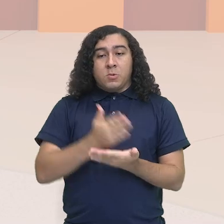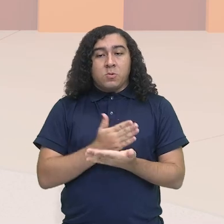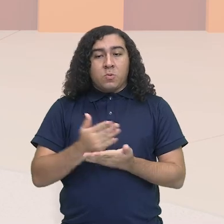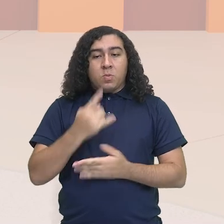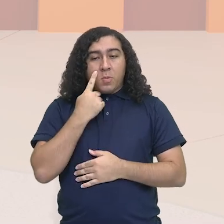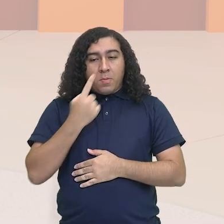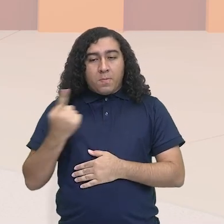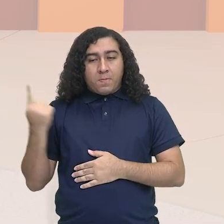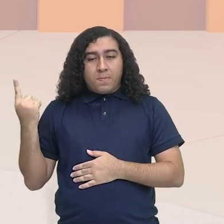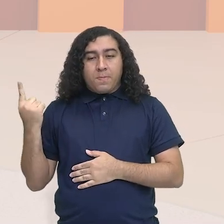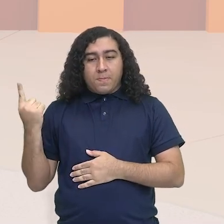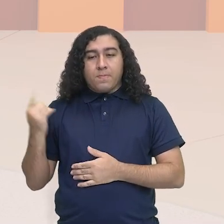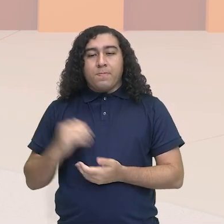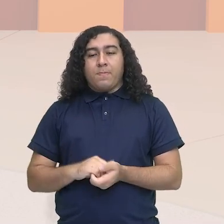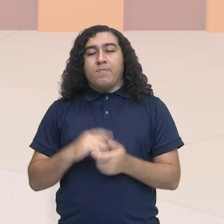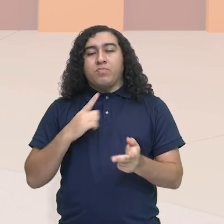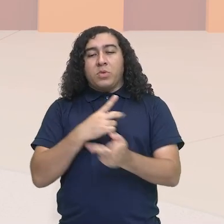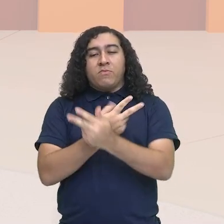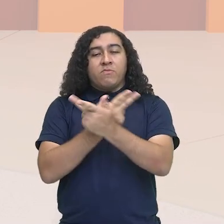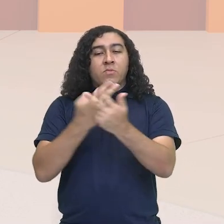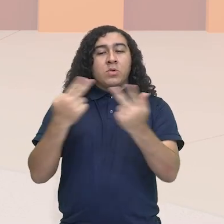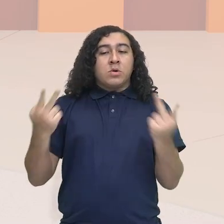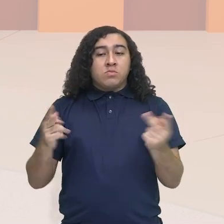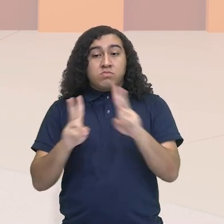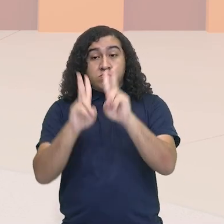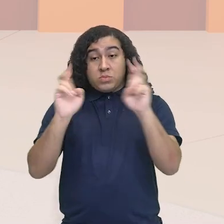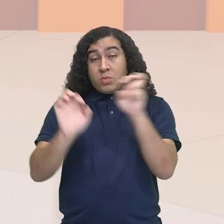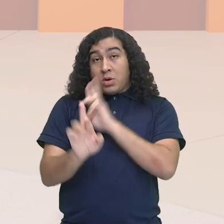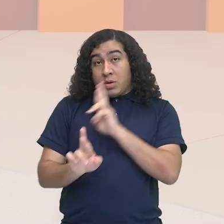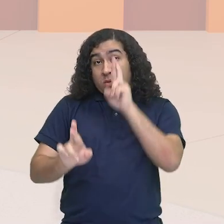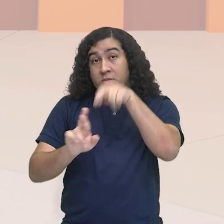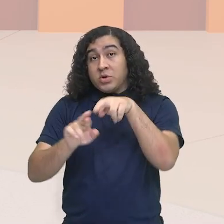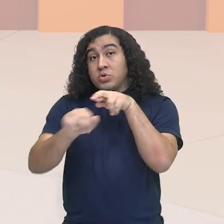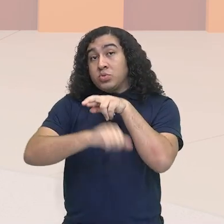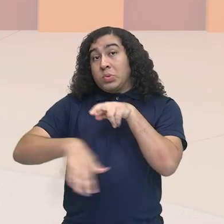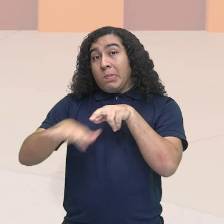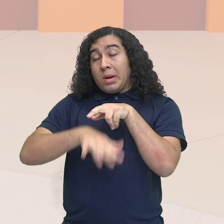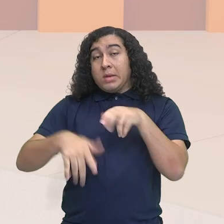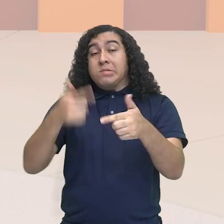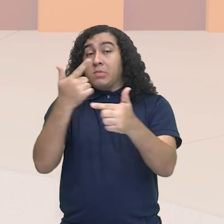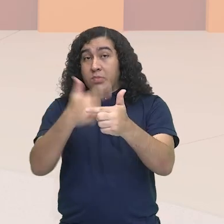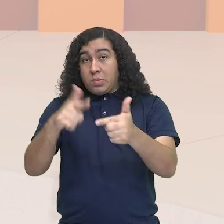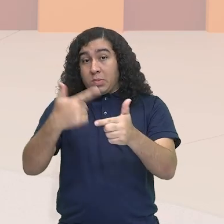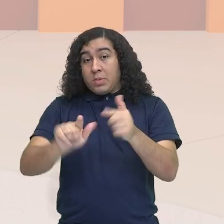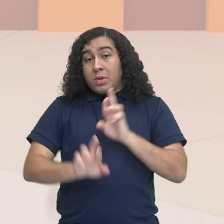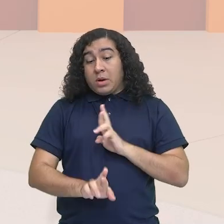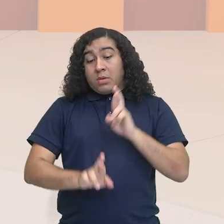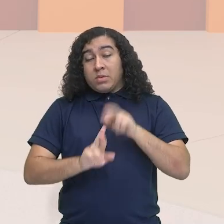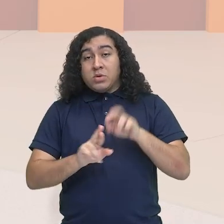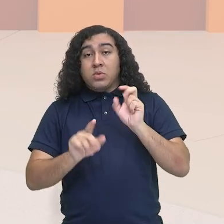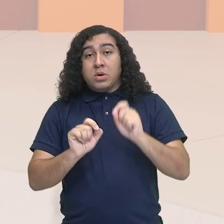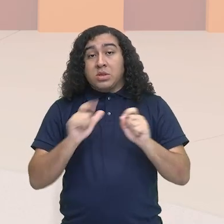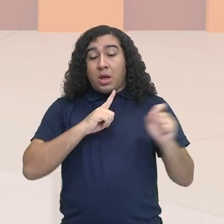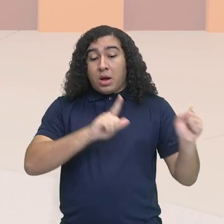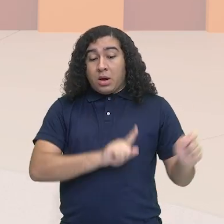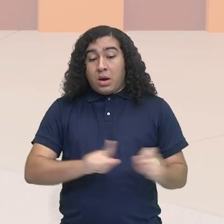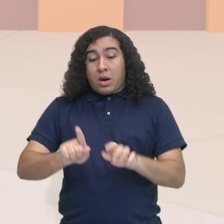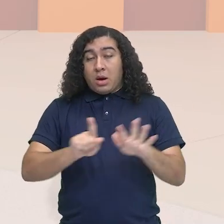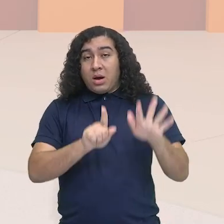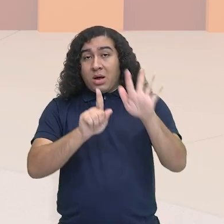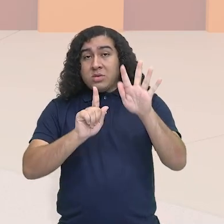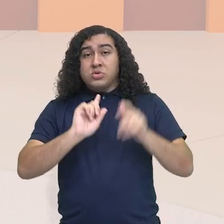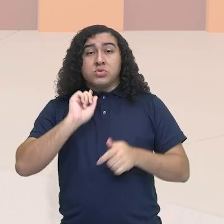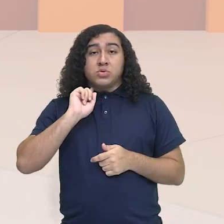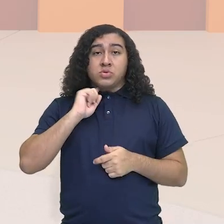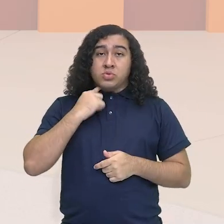temos aqui várias questões ambientais, problemas ambientais relacionados à emissão de gases